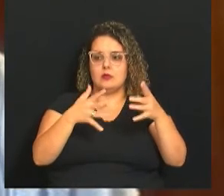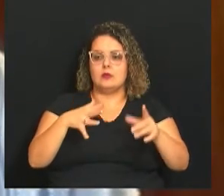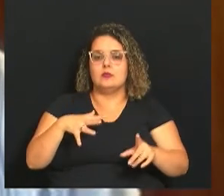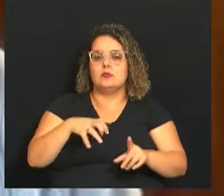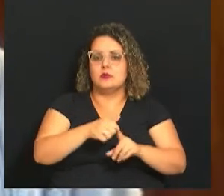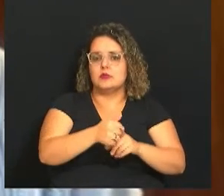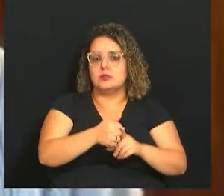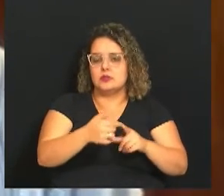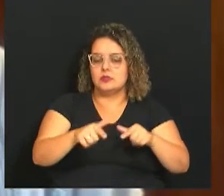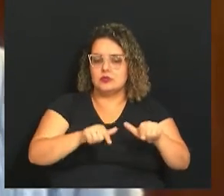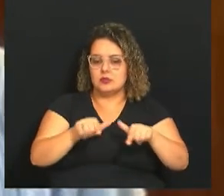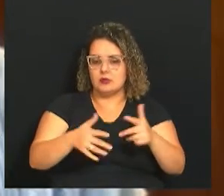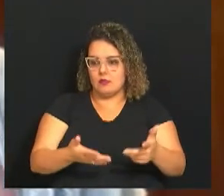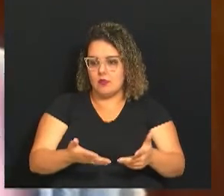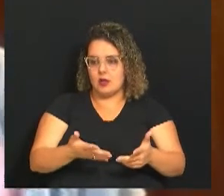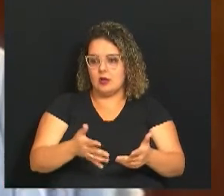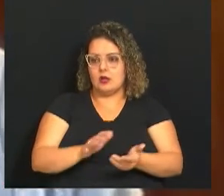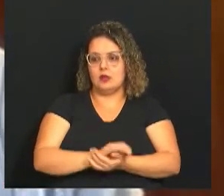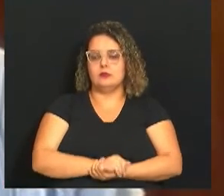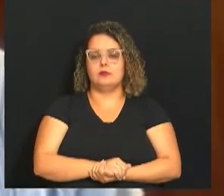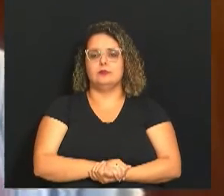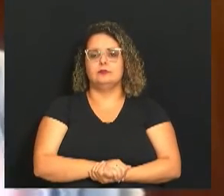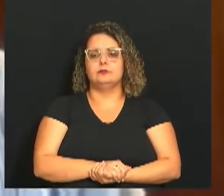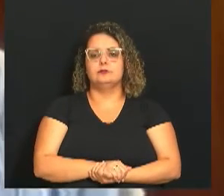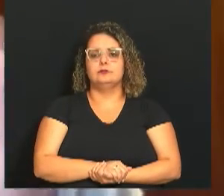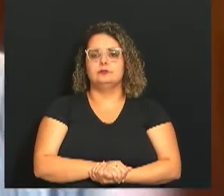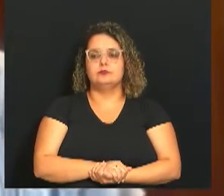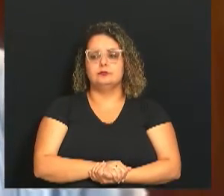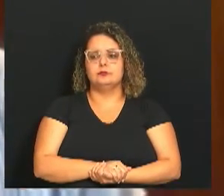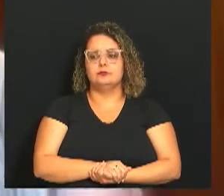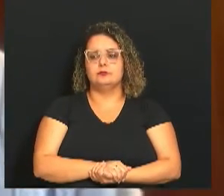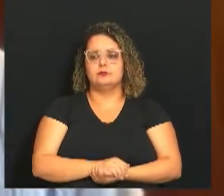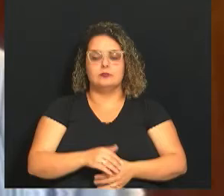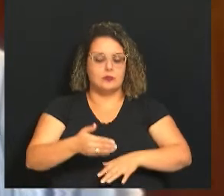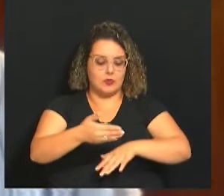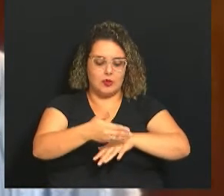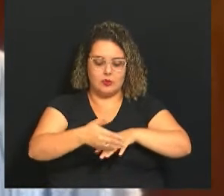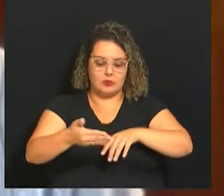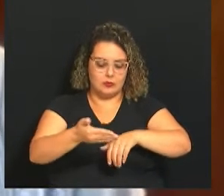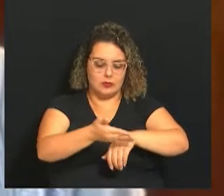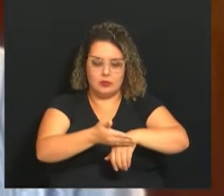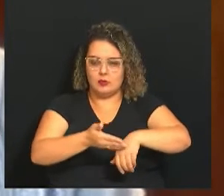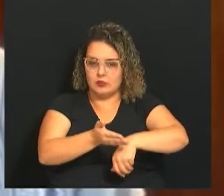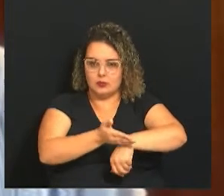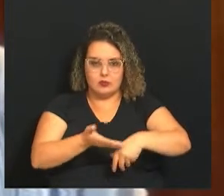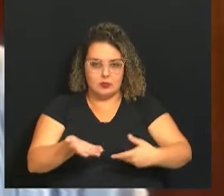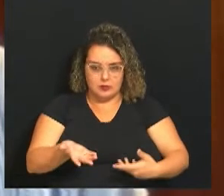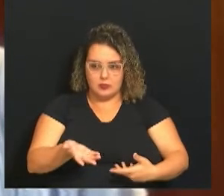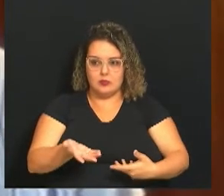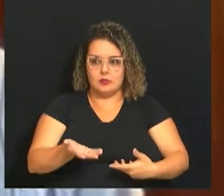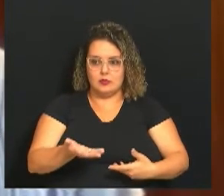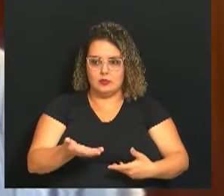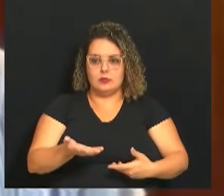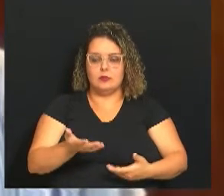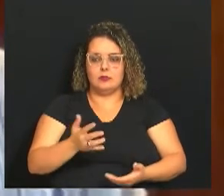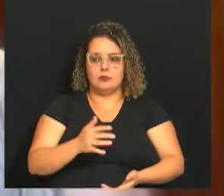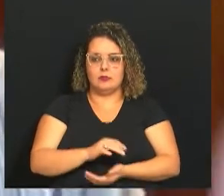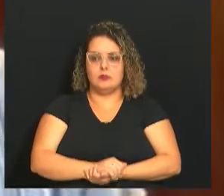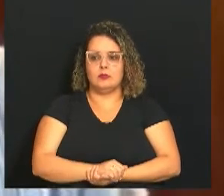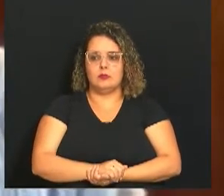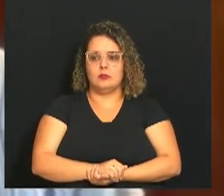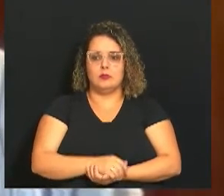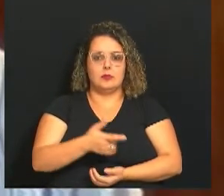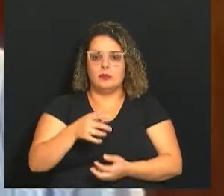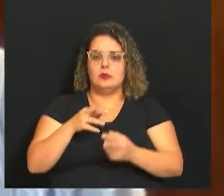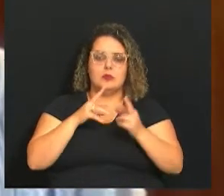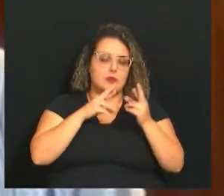trabalho, né? Essa questão do dedo, ou até mesmo não ter um sono reparador e